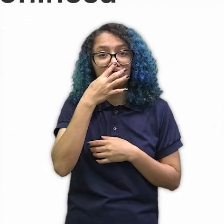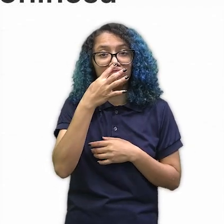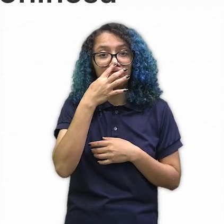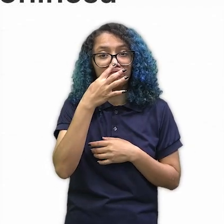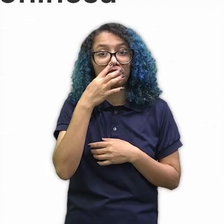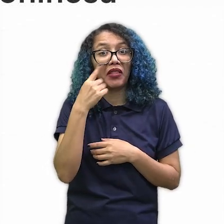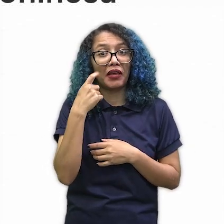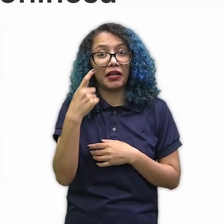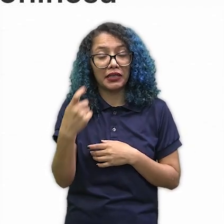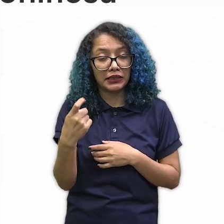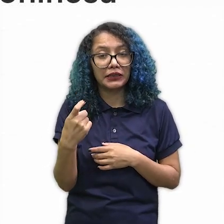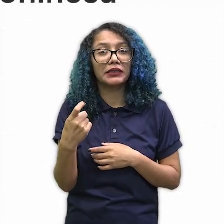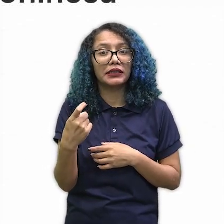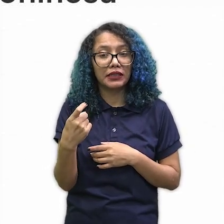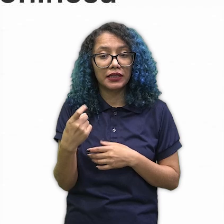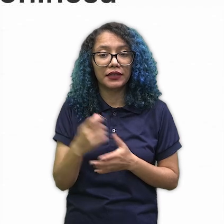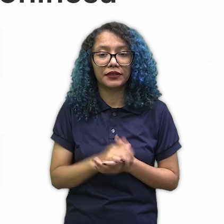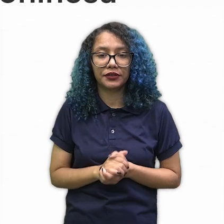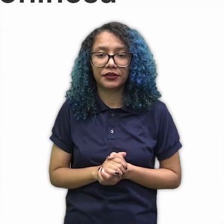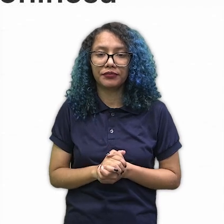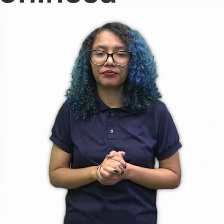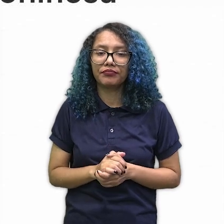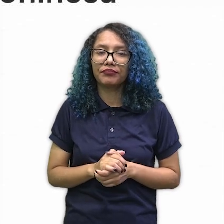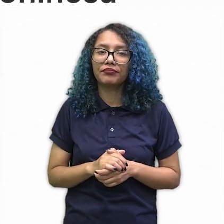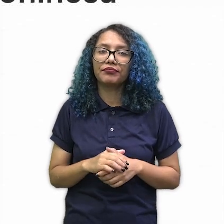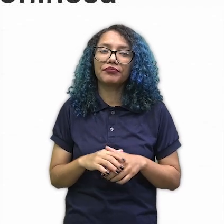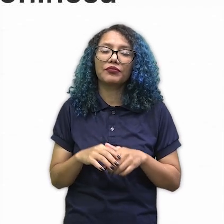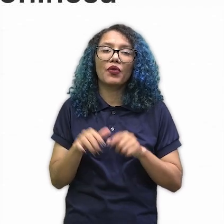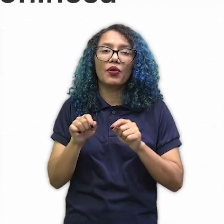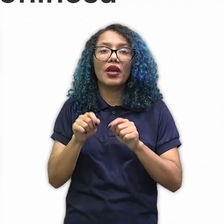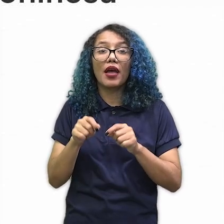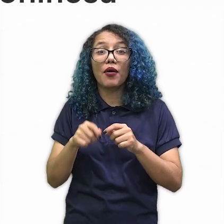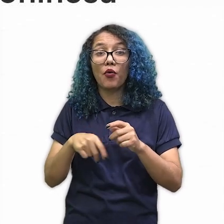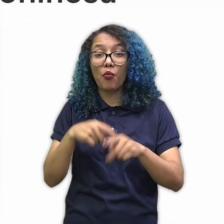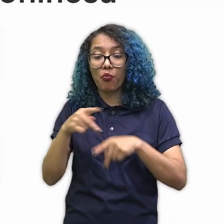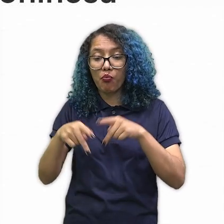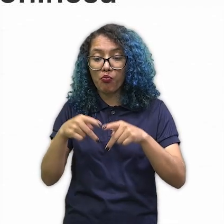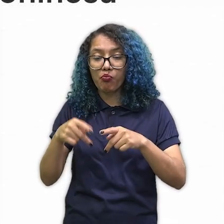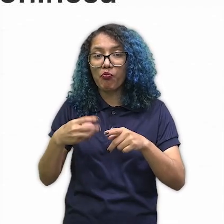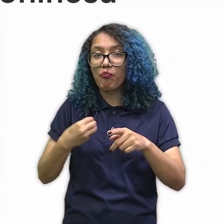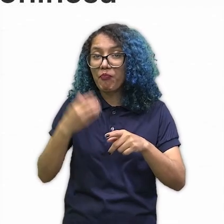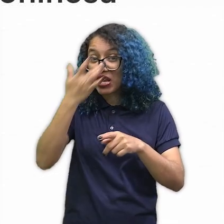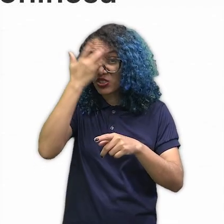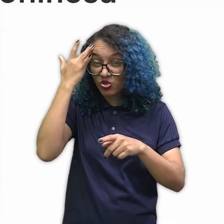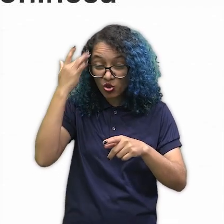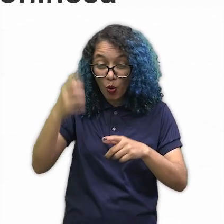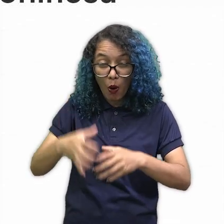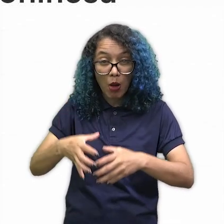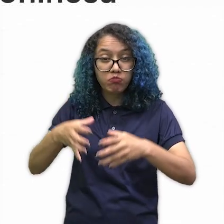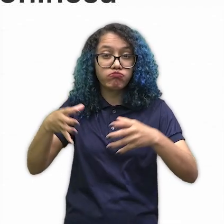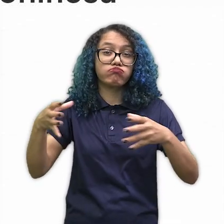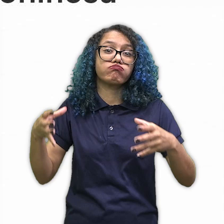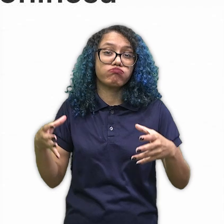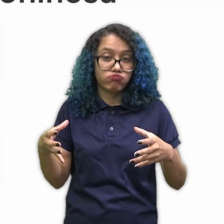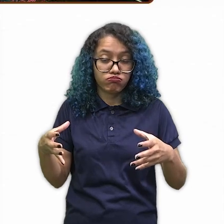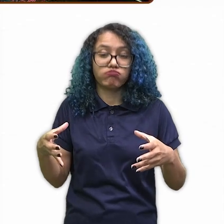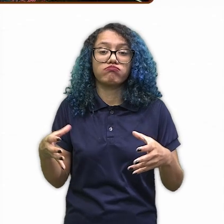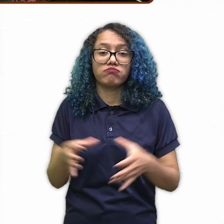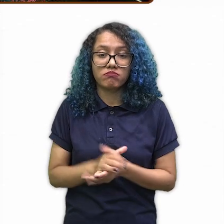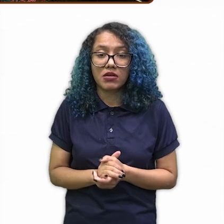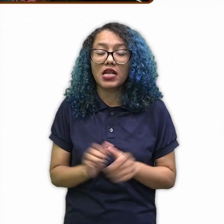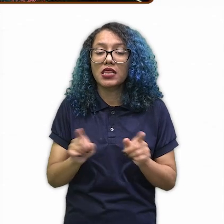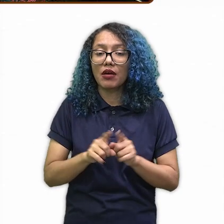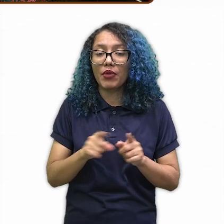muito atenção por conta da quantidade de habitantes que se tem na China, né? Mas, além dos chineses, também teremos